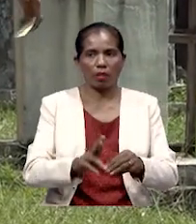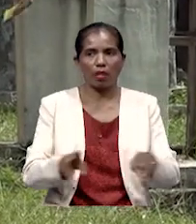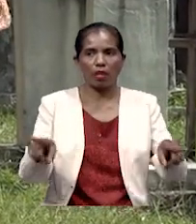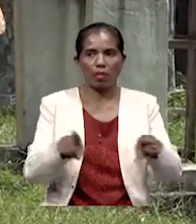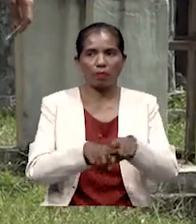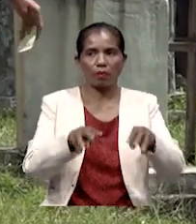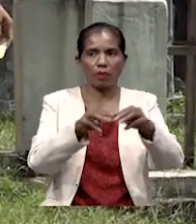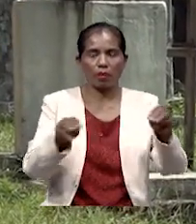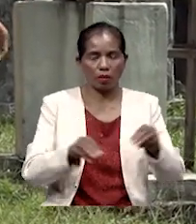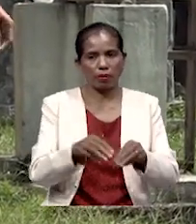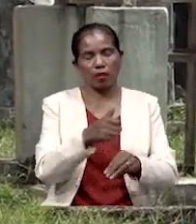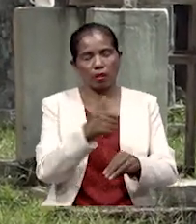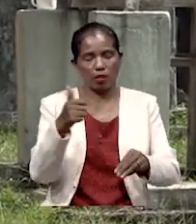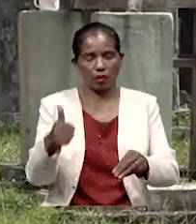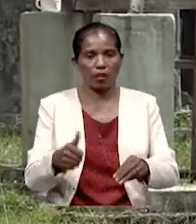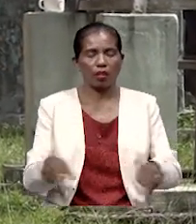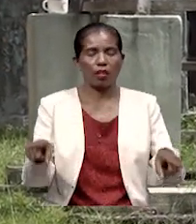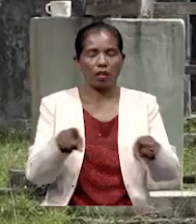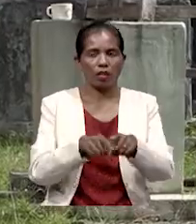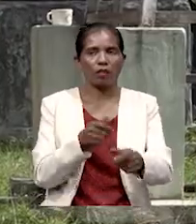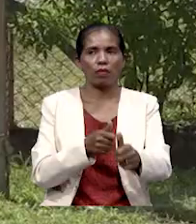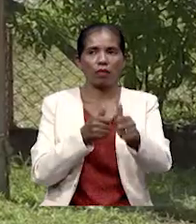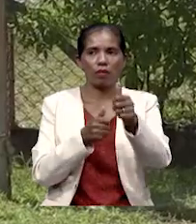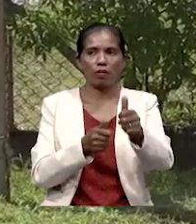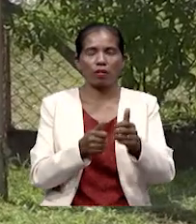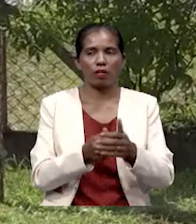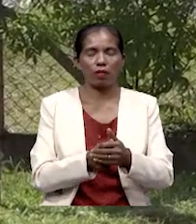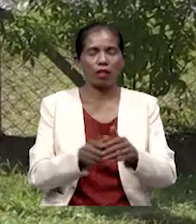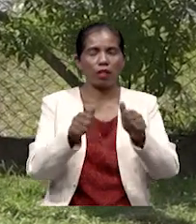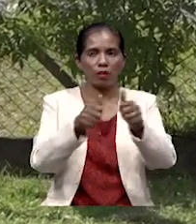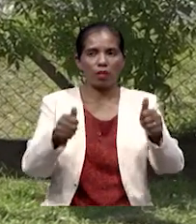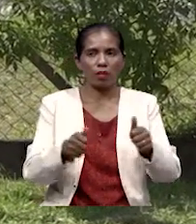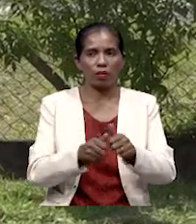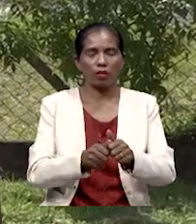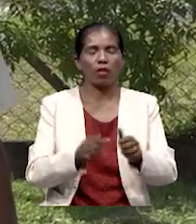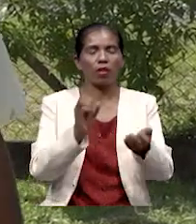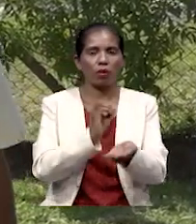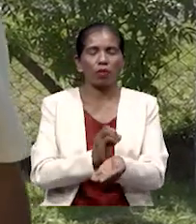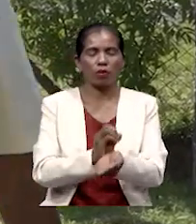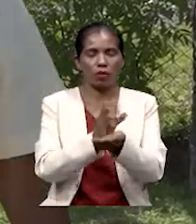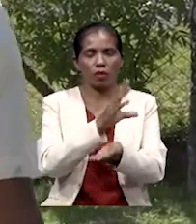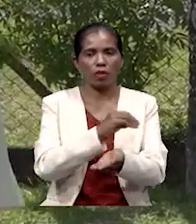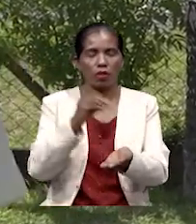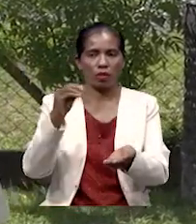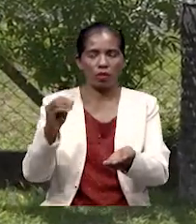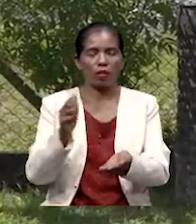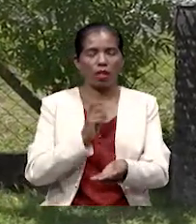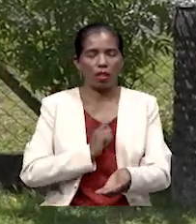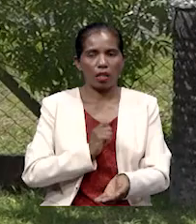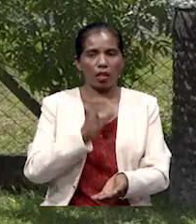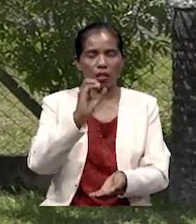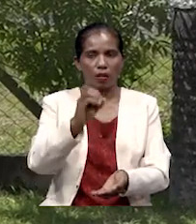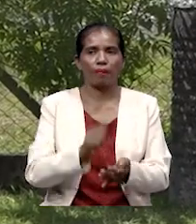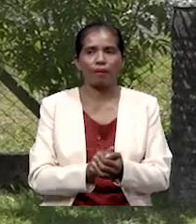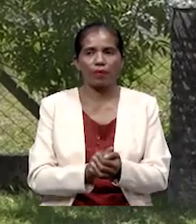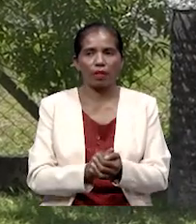ao município Siraceluk, enquanto Tuirfali região administrativa especial Oikusi no Mos Ainaro.